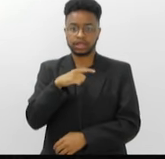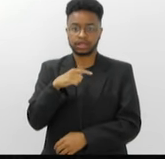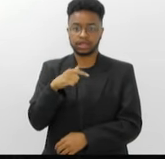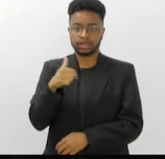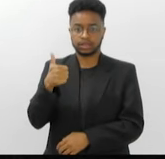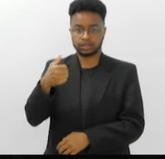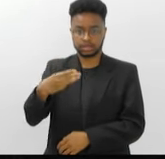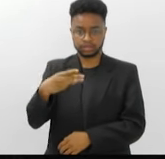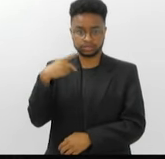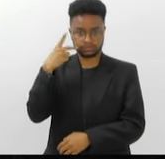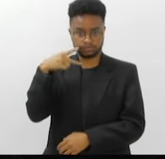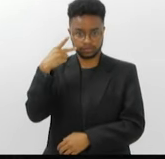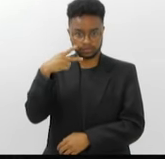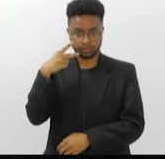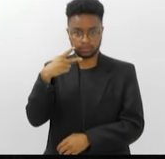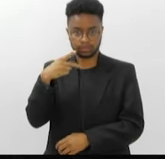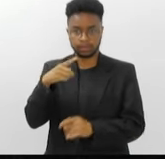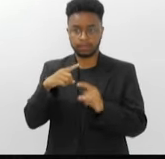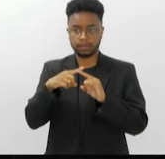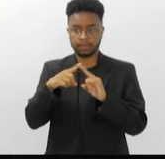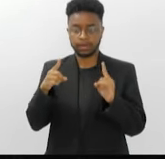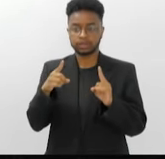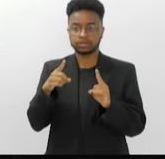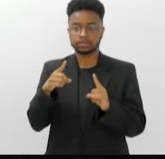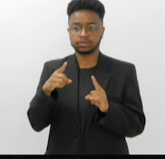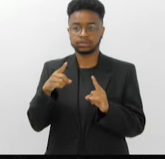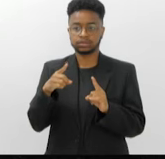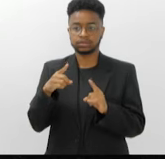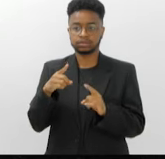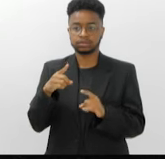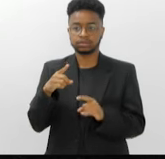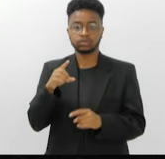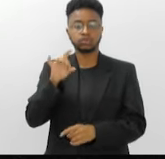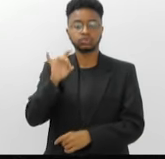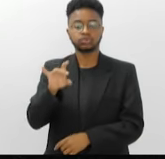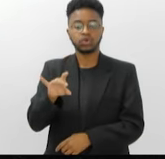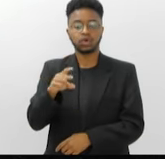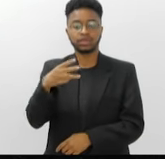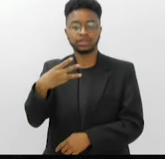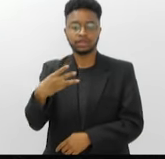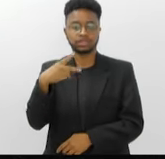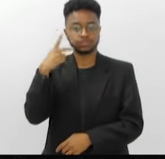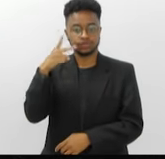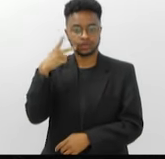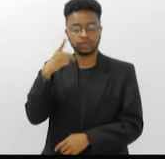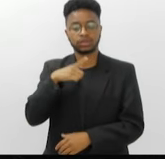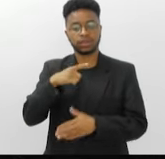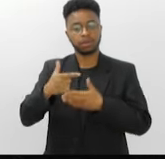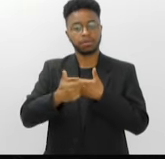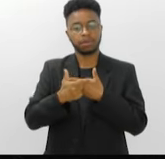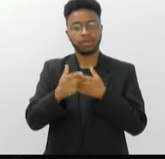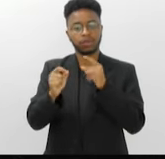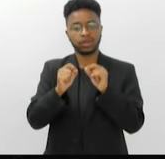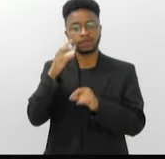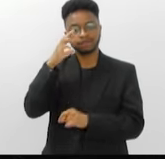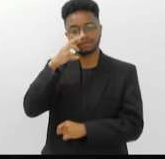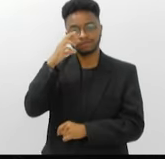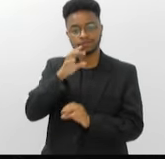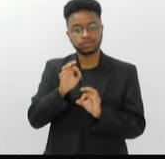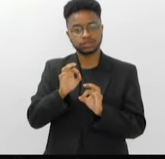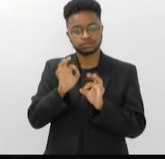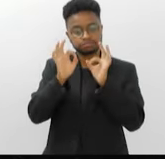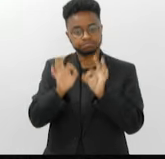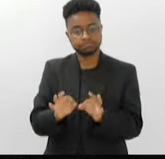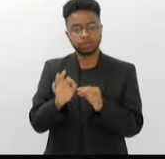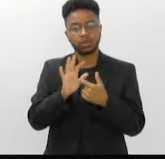vereadores, apenas 3 vereadores têm assumido o papel de fazer uma fiscalização mais contundente,